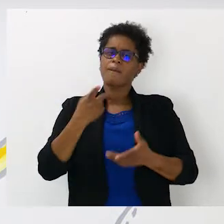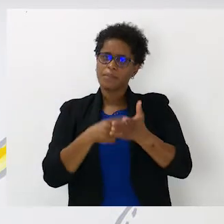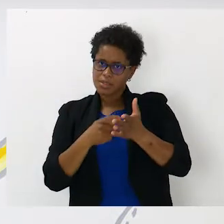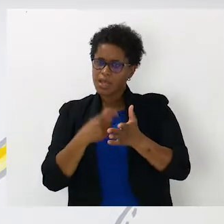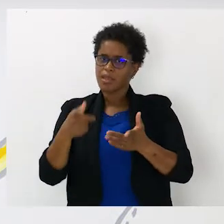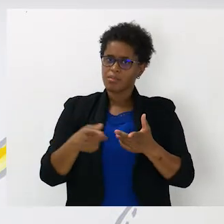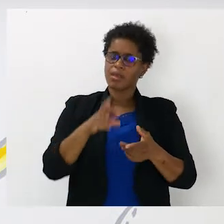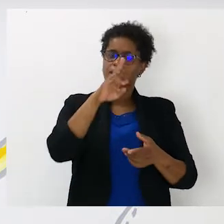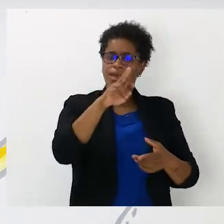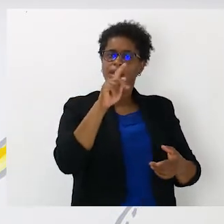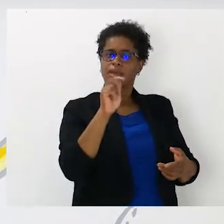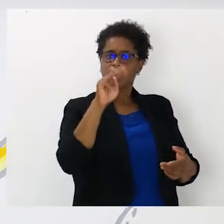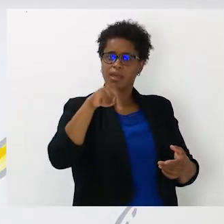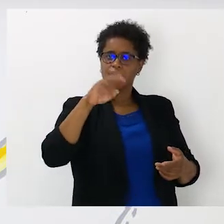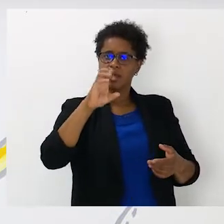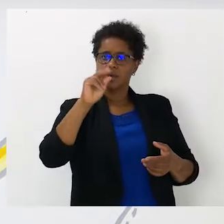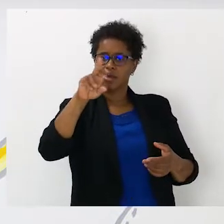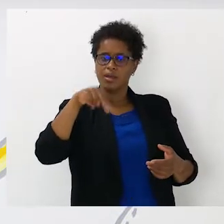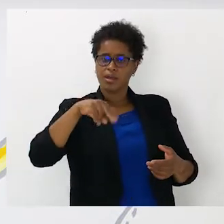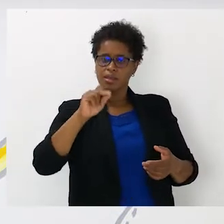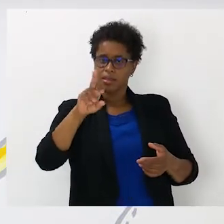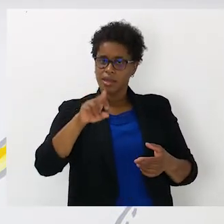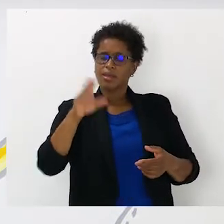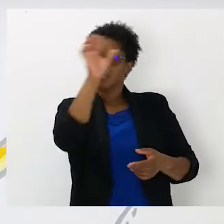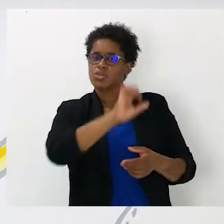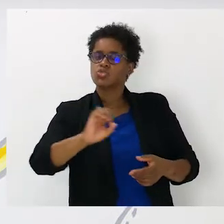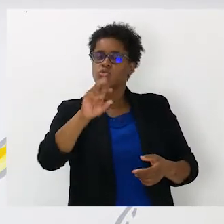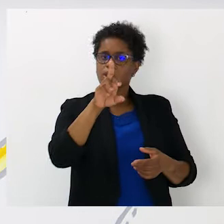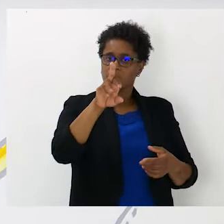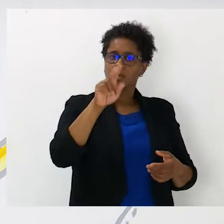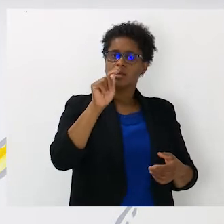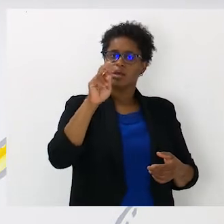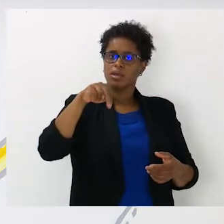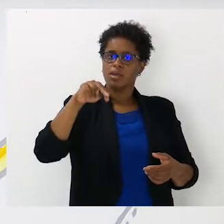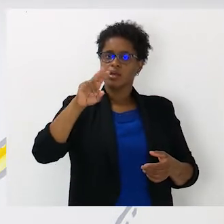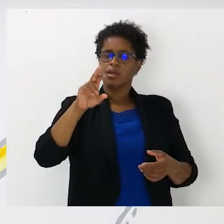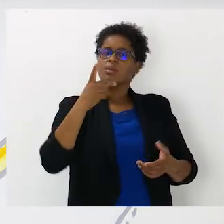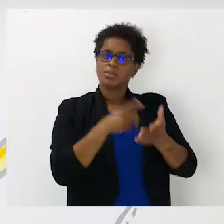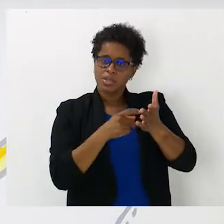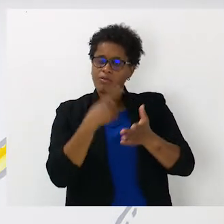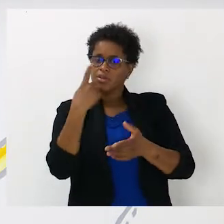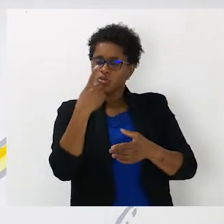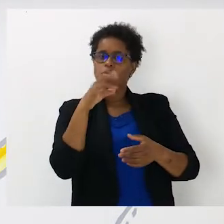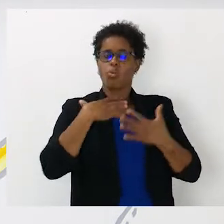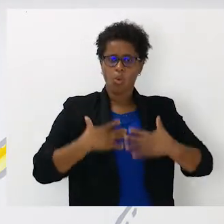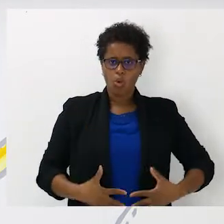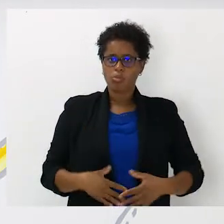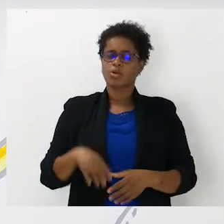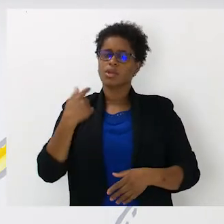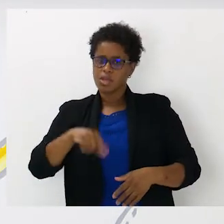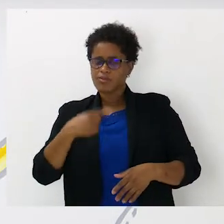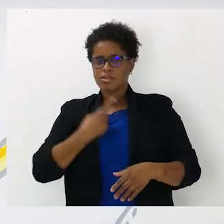reencarnar. E para sua reencarnação, a alma precisava de um corpo e o corpo tinha que ser